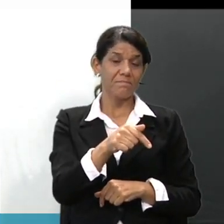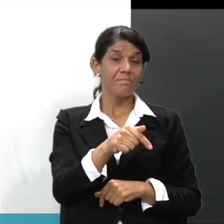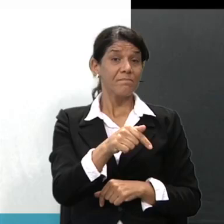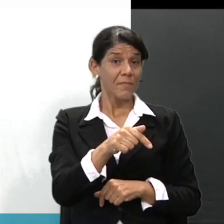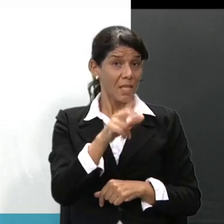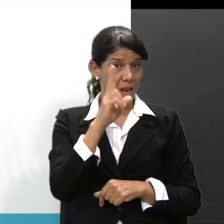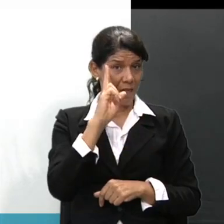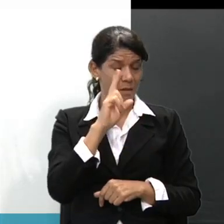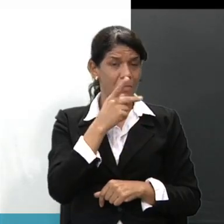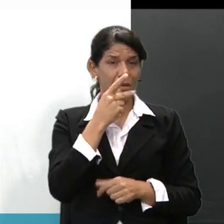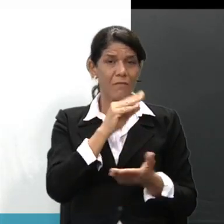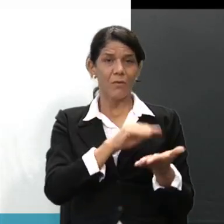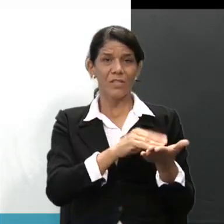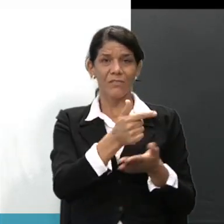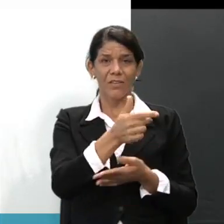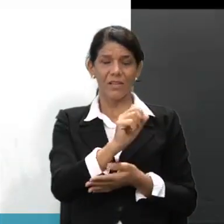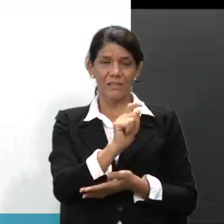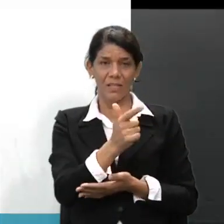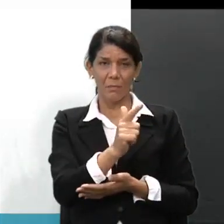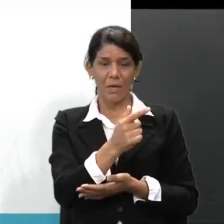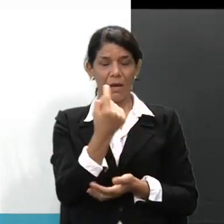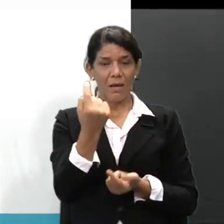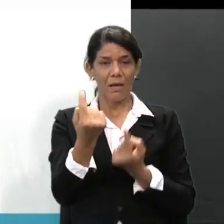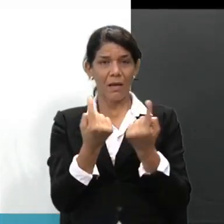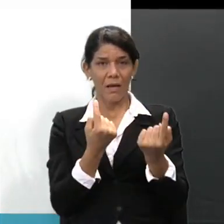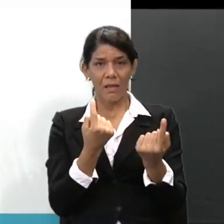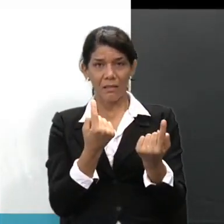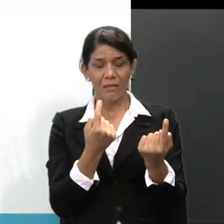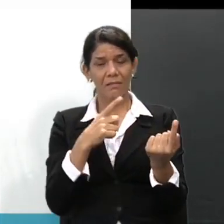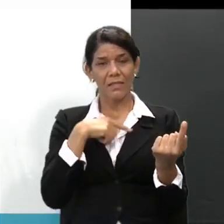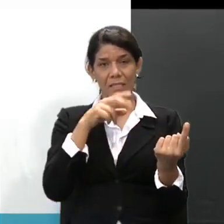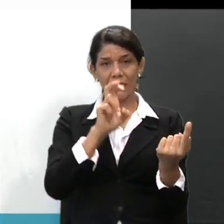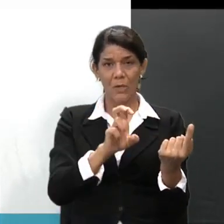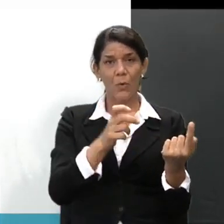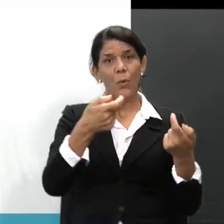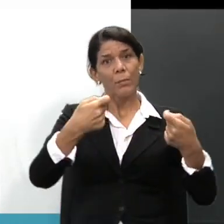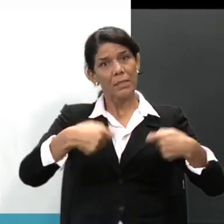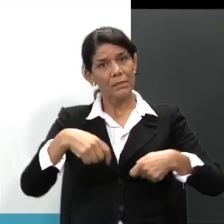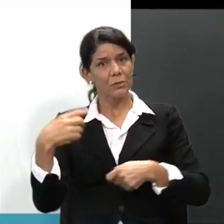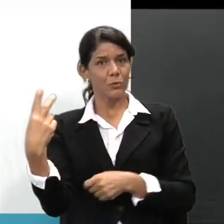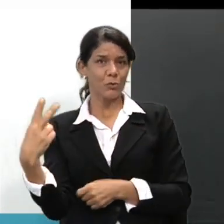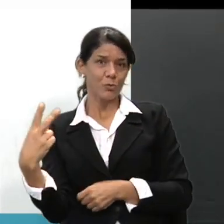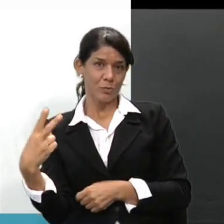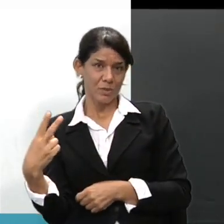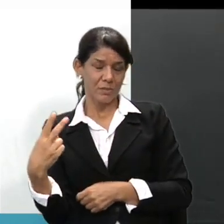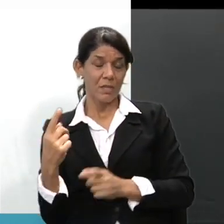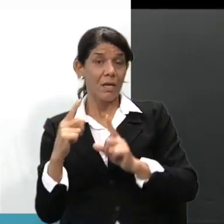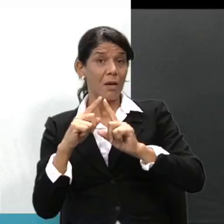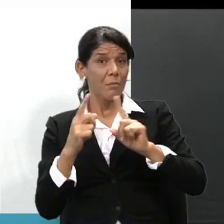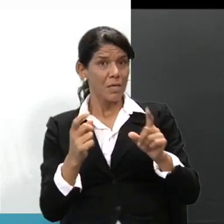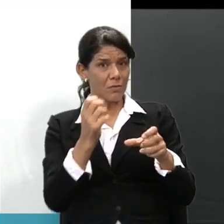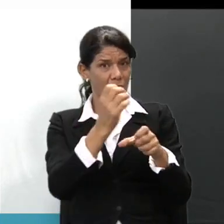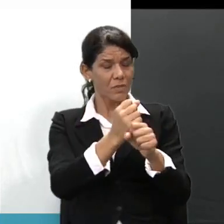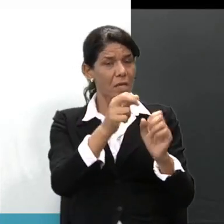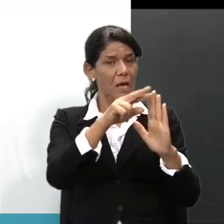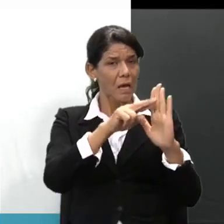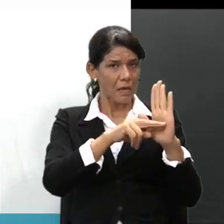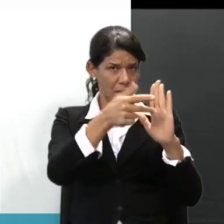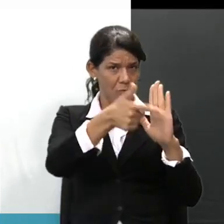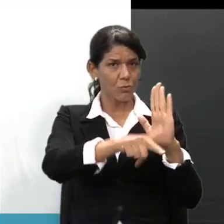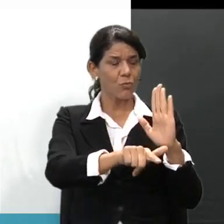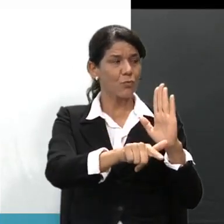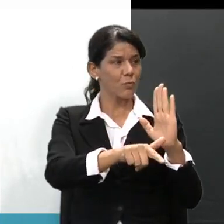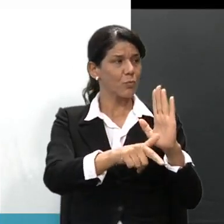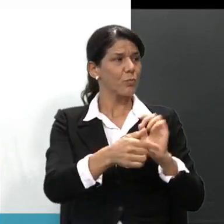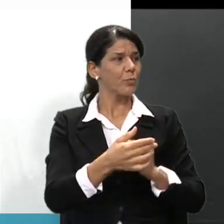né? Lembra que faltava 10 gramas? Cada ampola tem 5, então eu vou precisar de 2. Mas vamos fazer a regra de 3